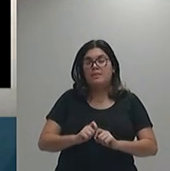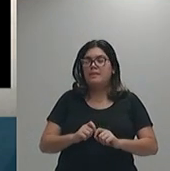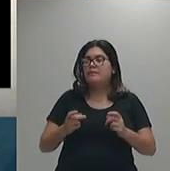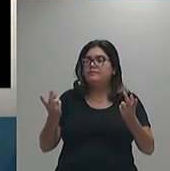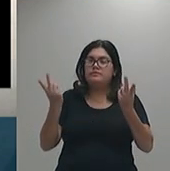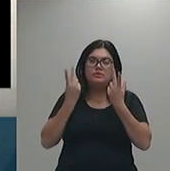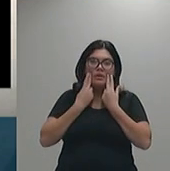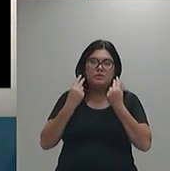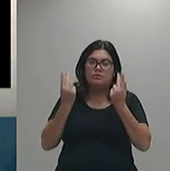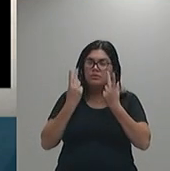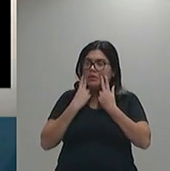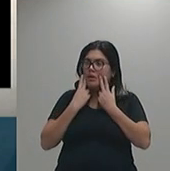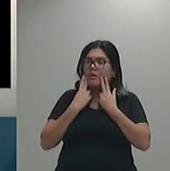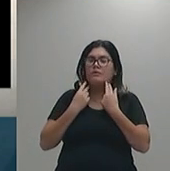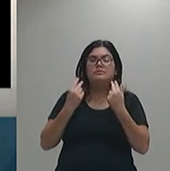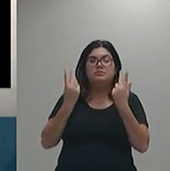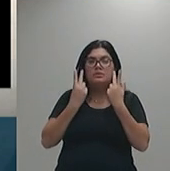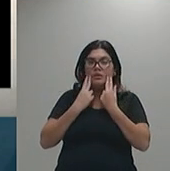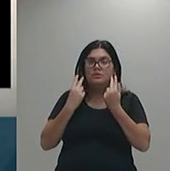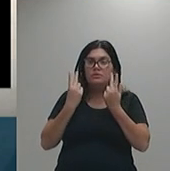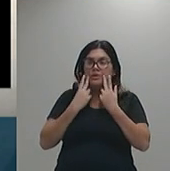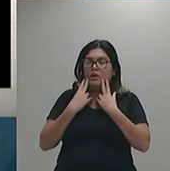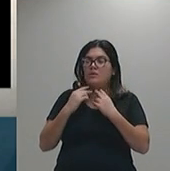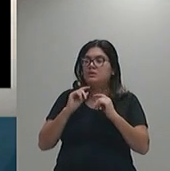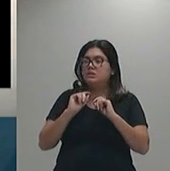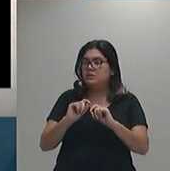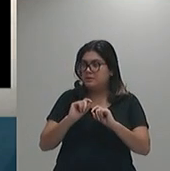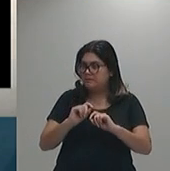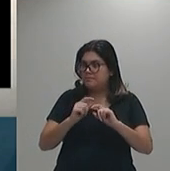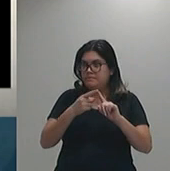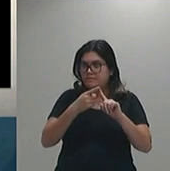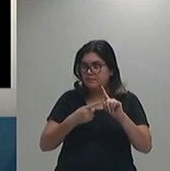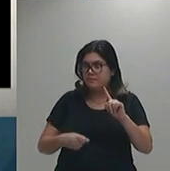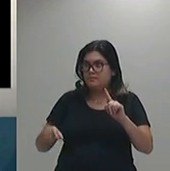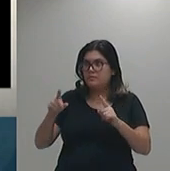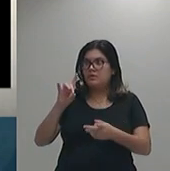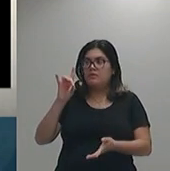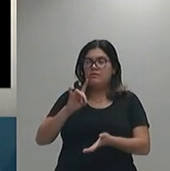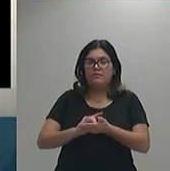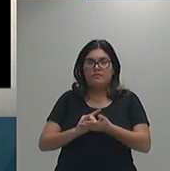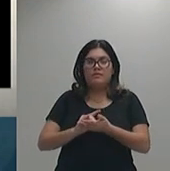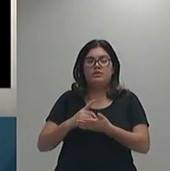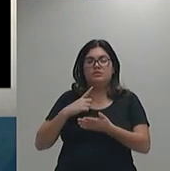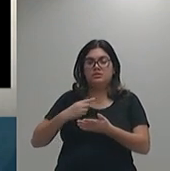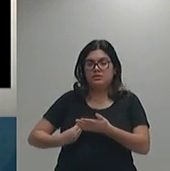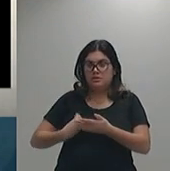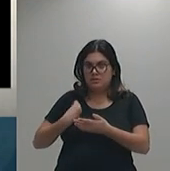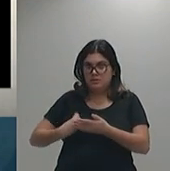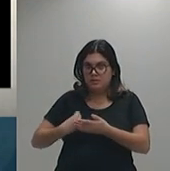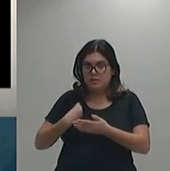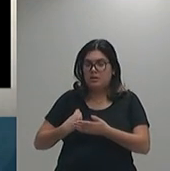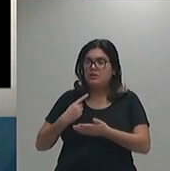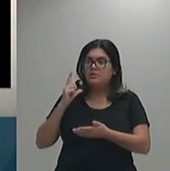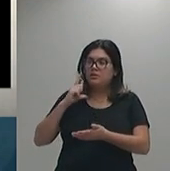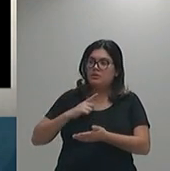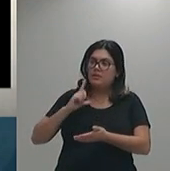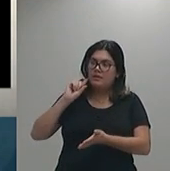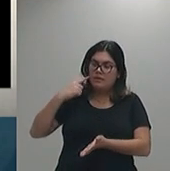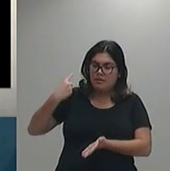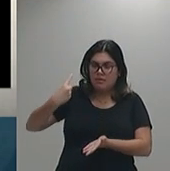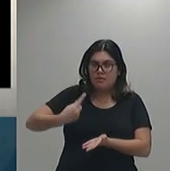absolutamente natural que diante do fato superveniente que foi a definição em assim e